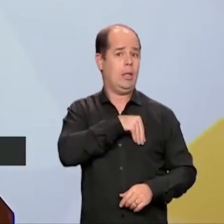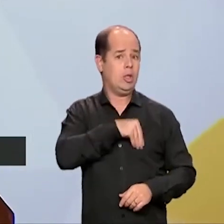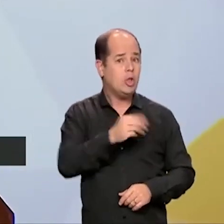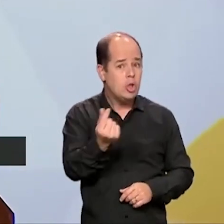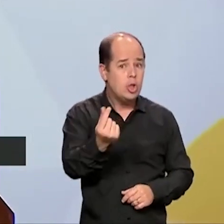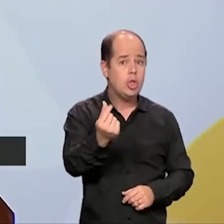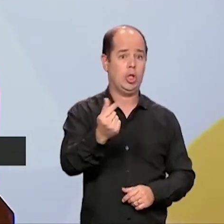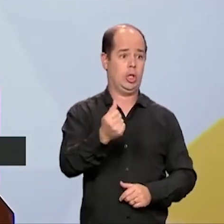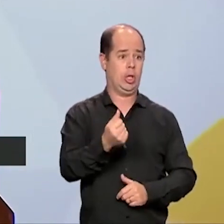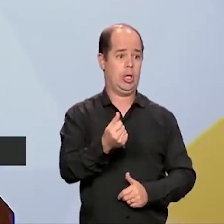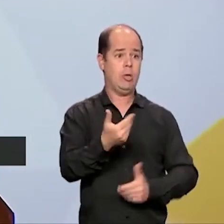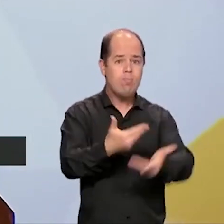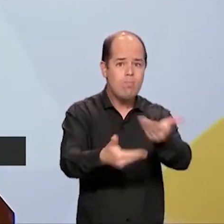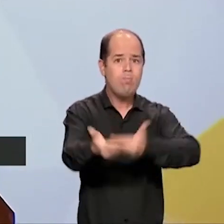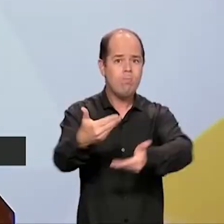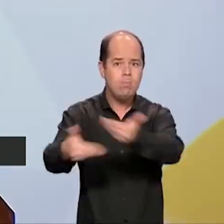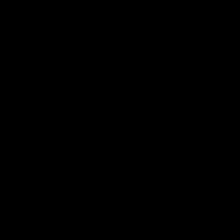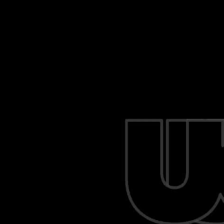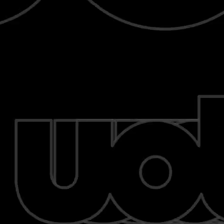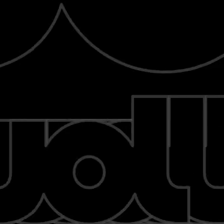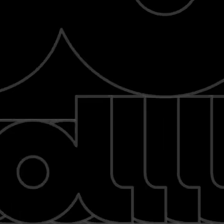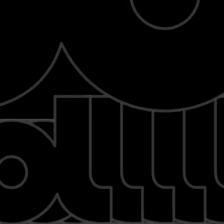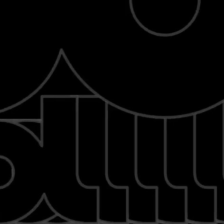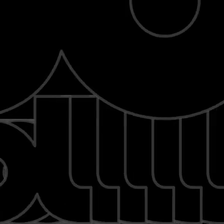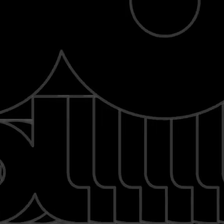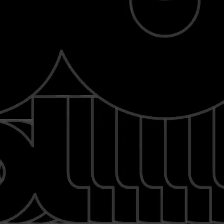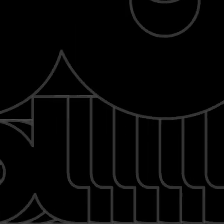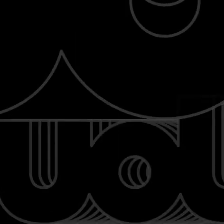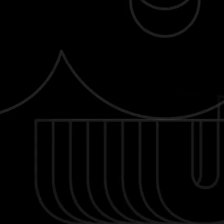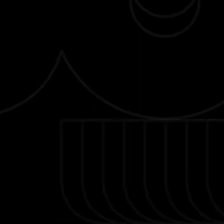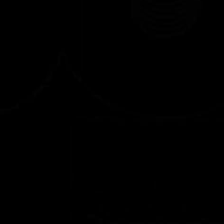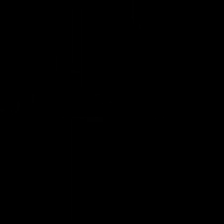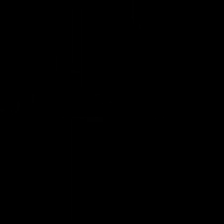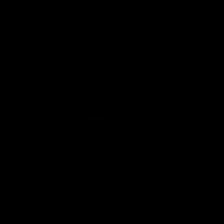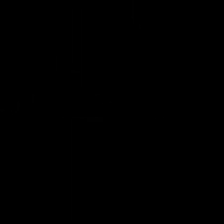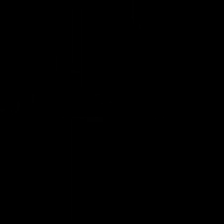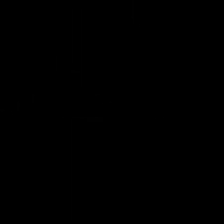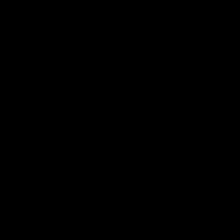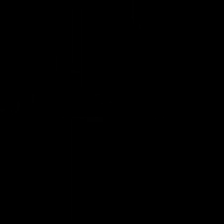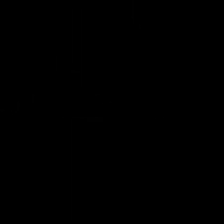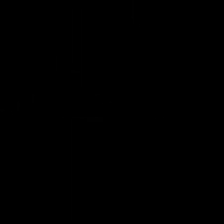econômica, mas também a questão social do nosso Brasil.